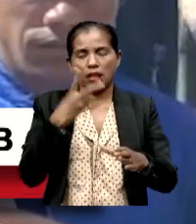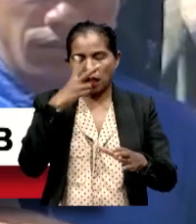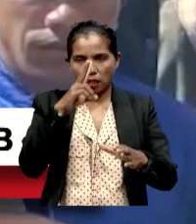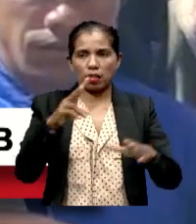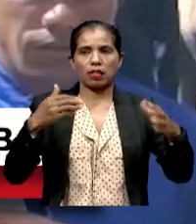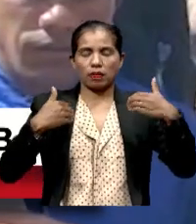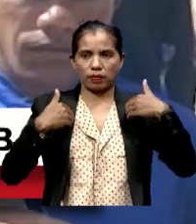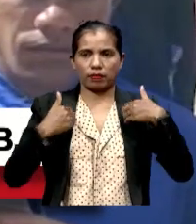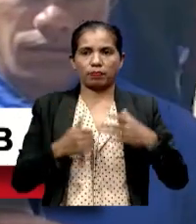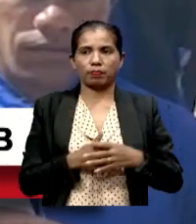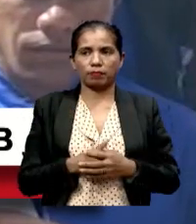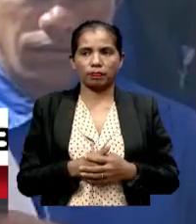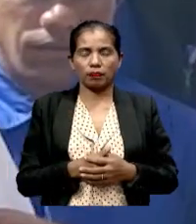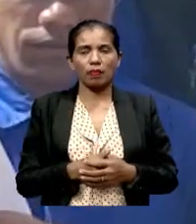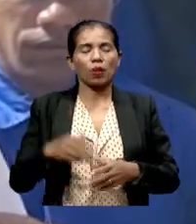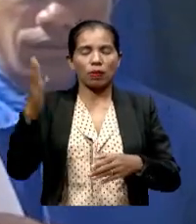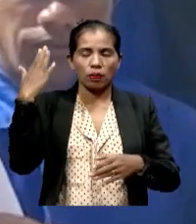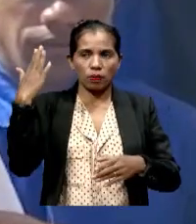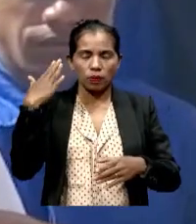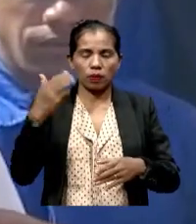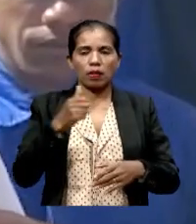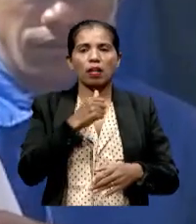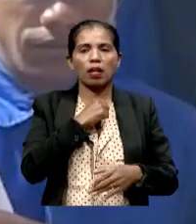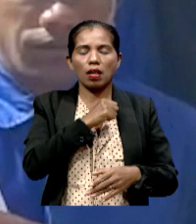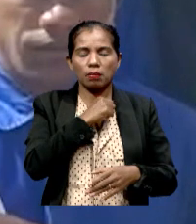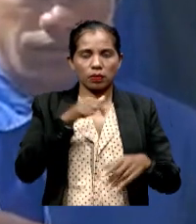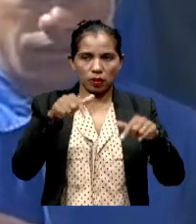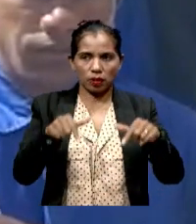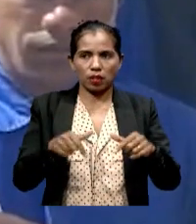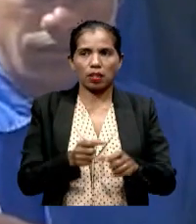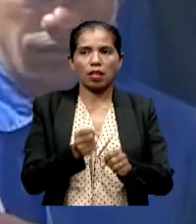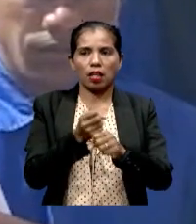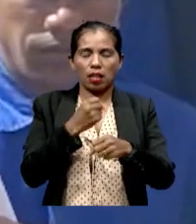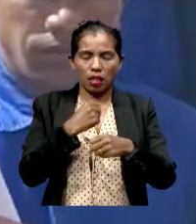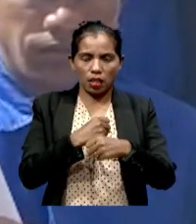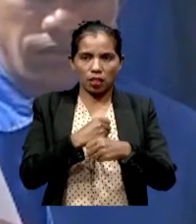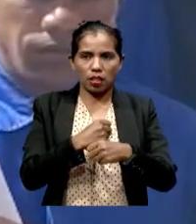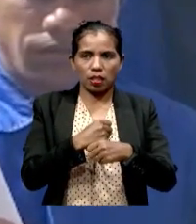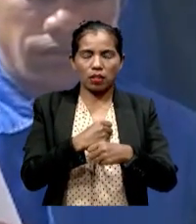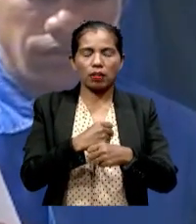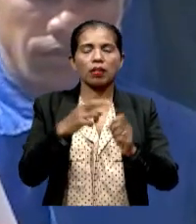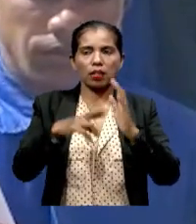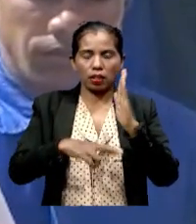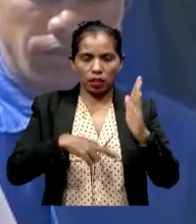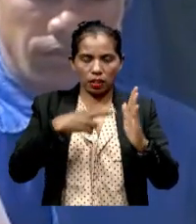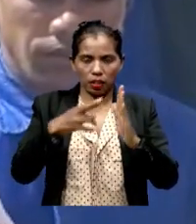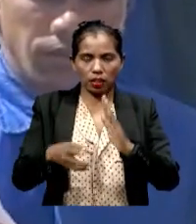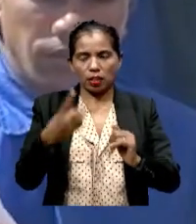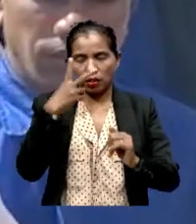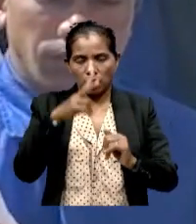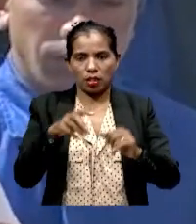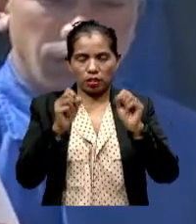Ihona desde ulu padre ser nebe liulu kene começou na puda hakia kahal. Valor hidupnya, atau